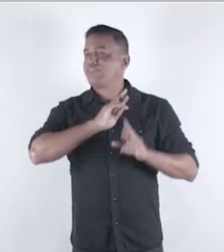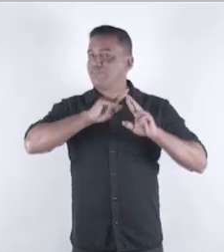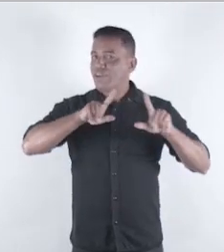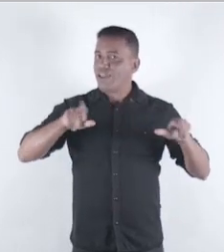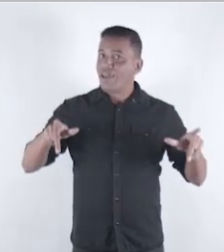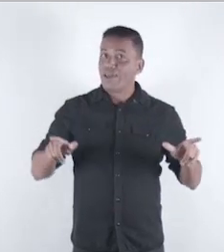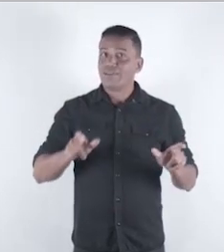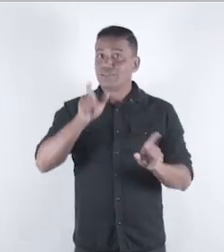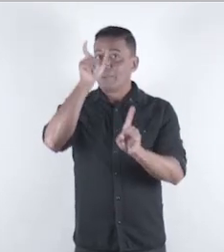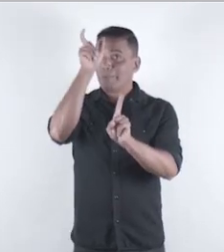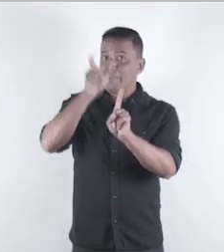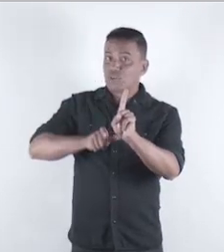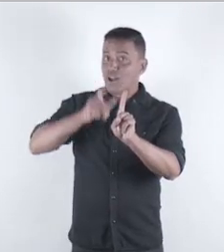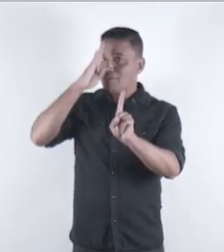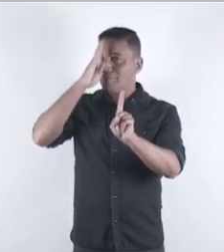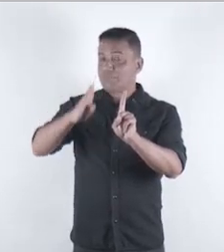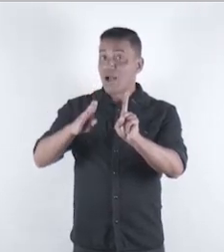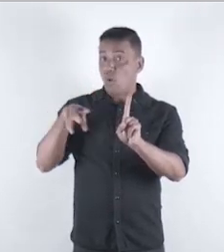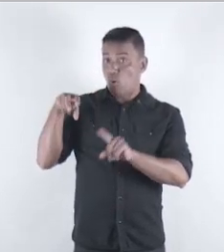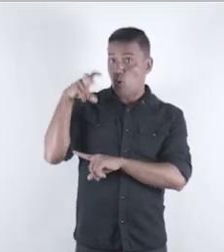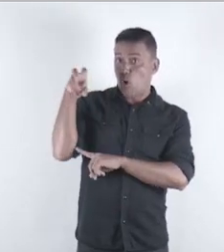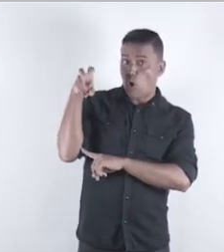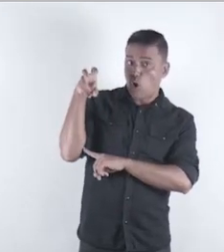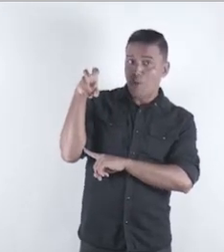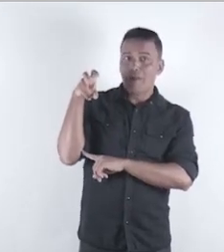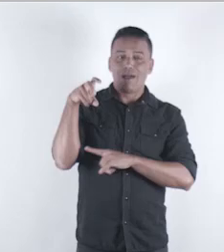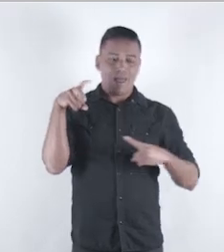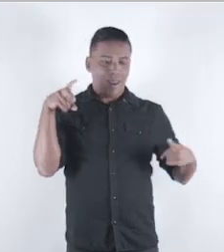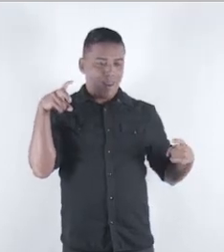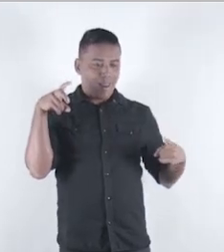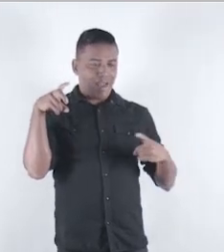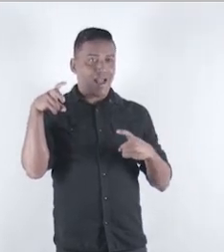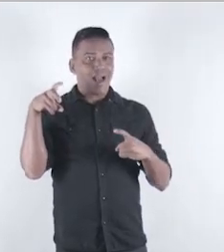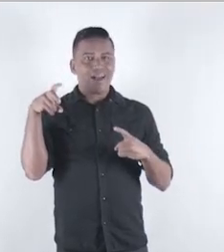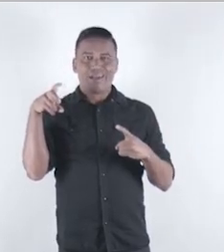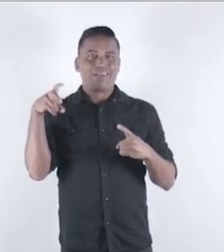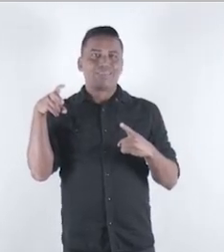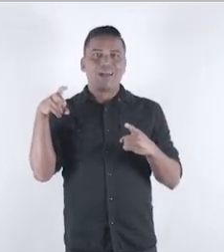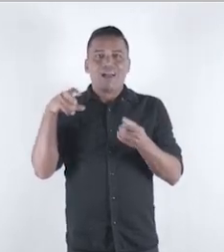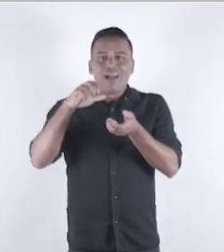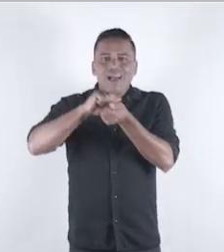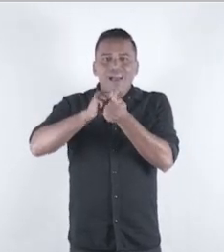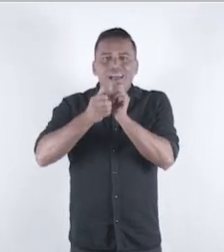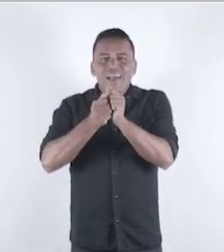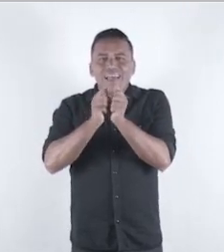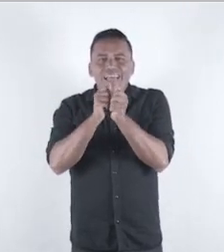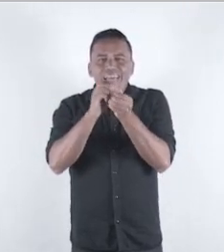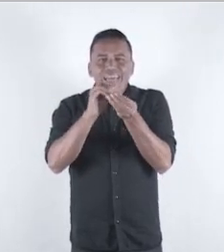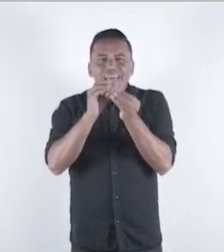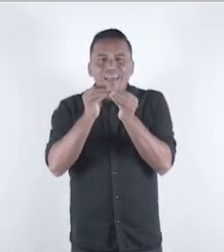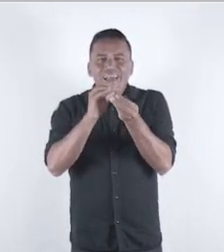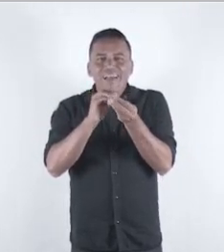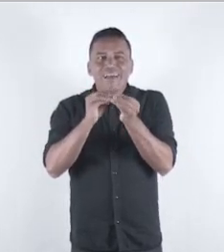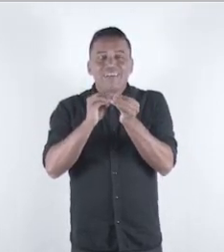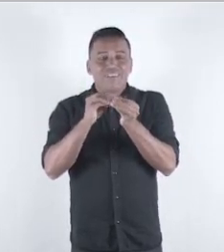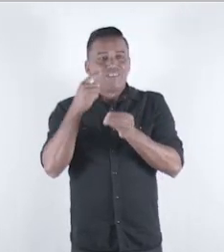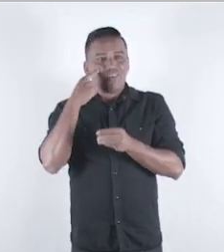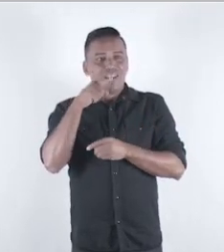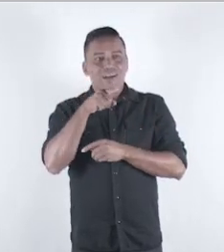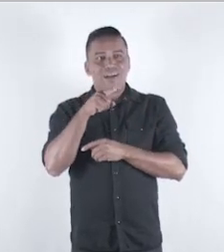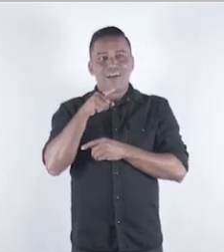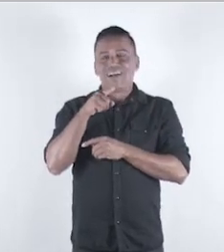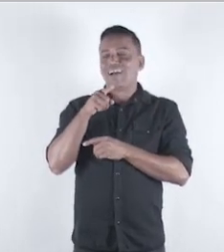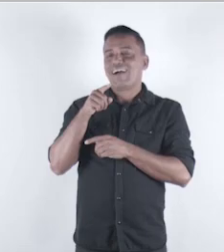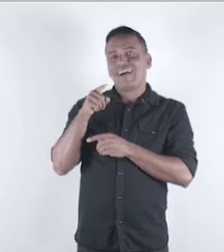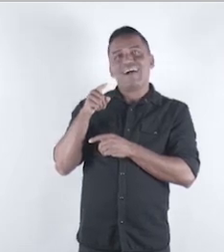dos personagens principais, a cobra e a lagarta, eu usei massinha. Eu tenho até aqui a lagartinha